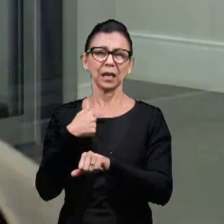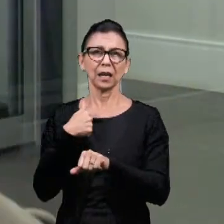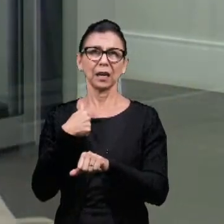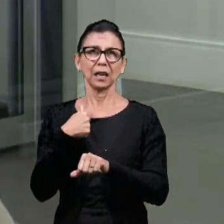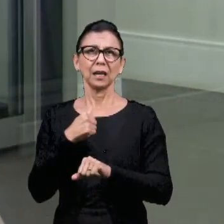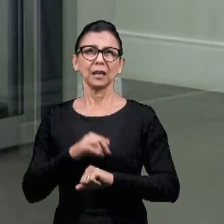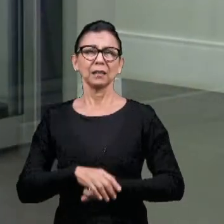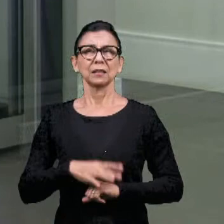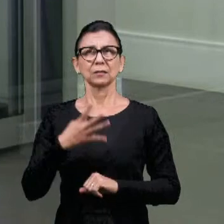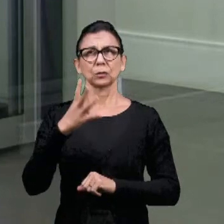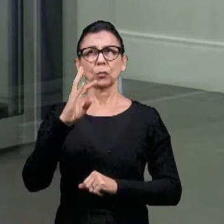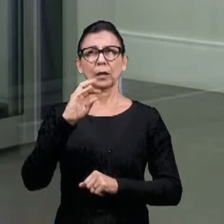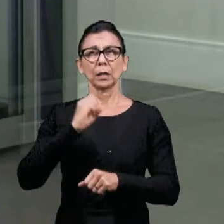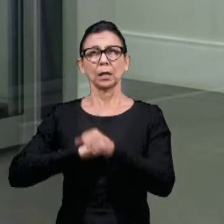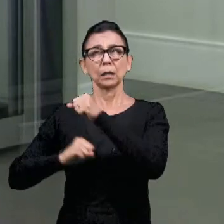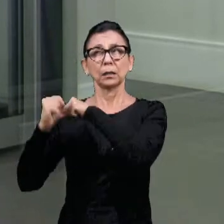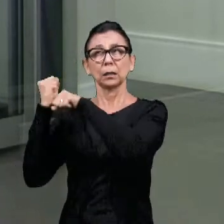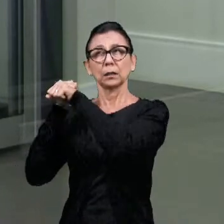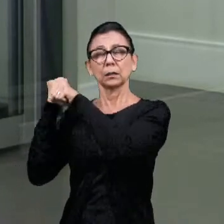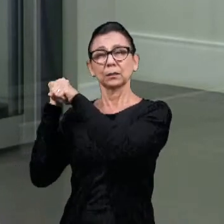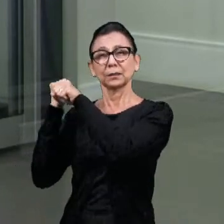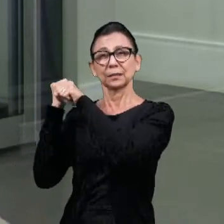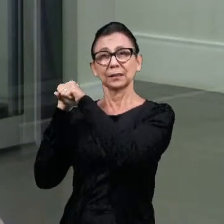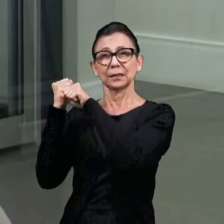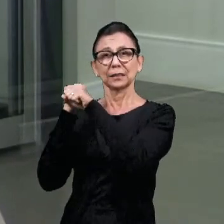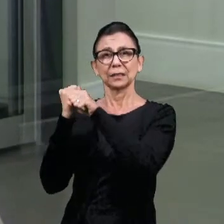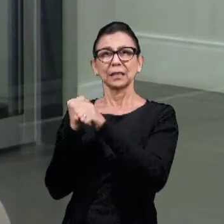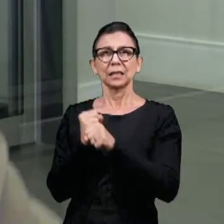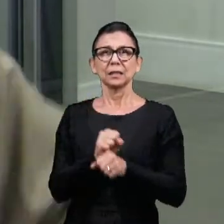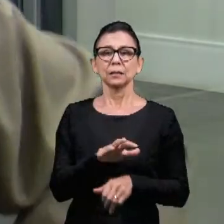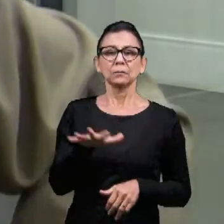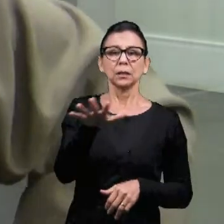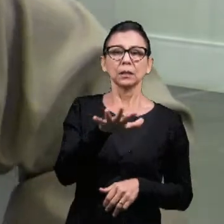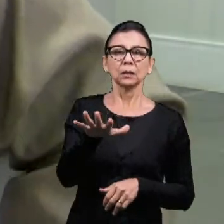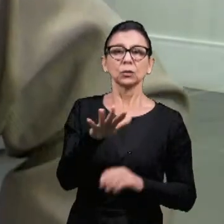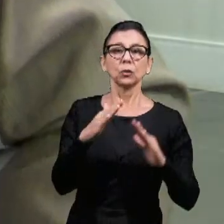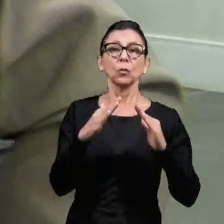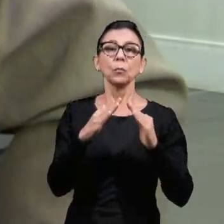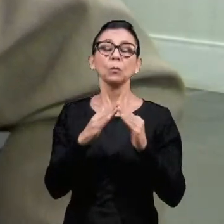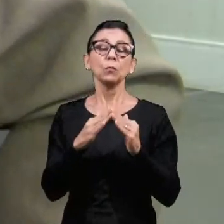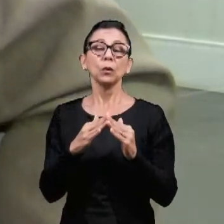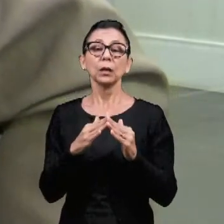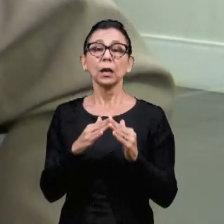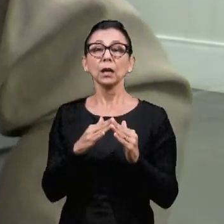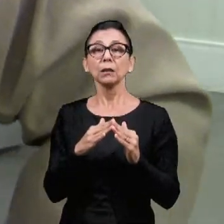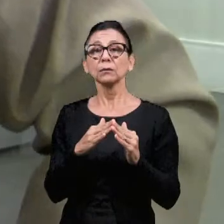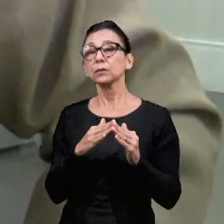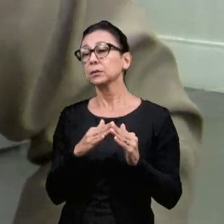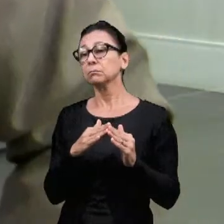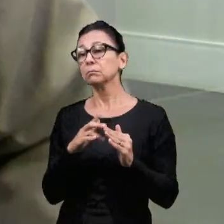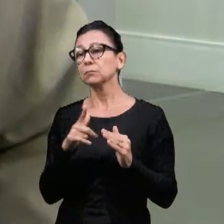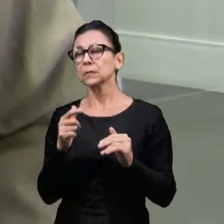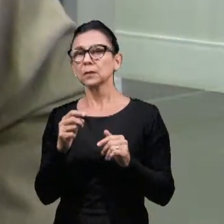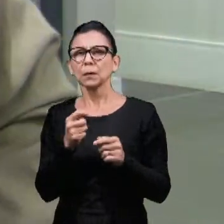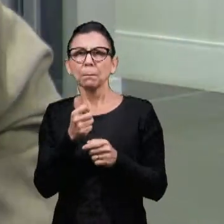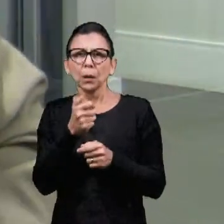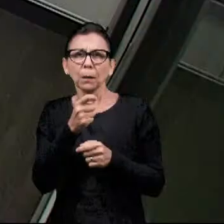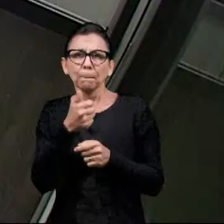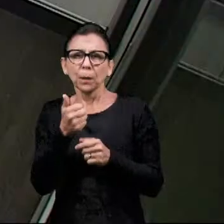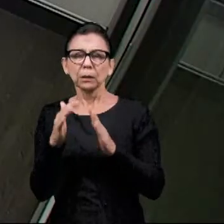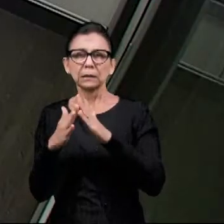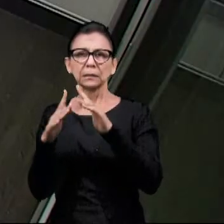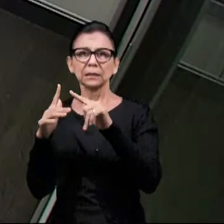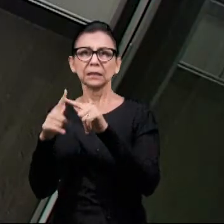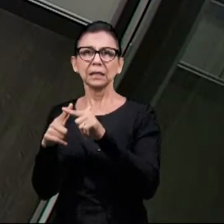vai quase 40 anos atrás, e não tinha muitas igrejas, e eu encontrei a Igreja da Toca. Então eu me converti na Igreja da